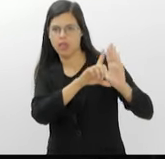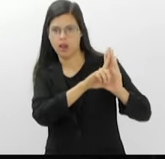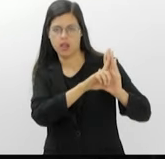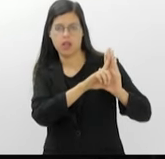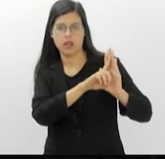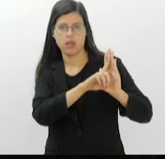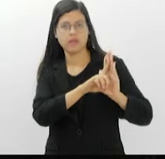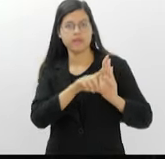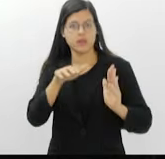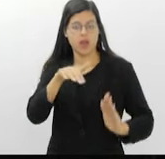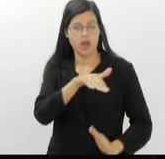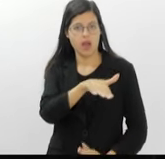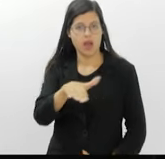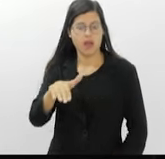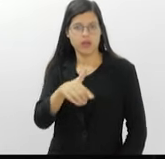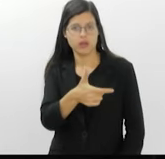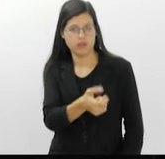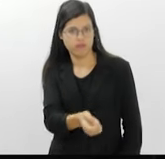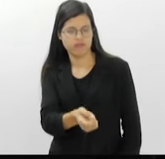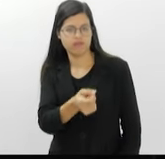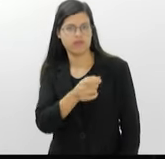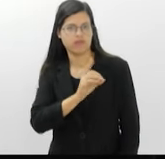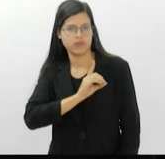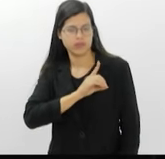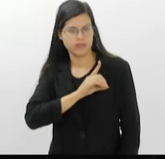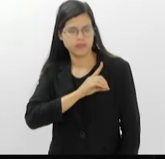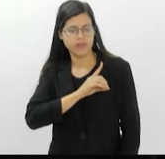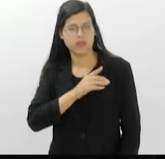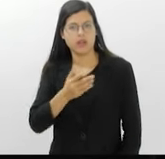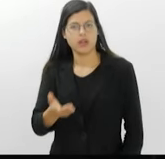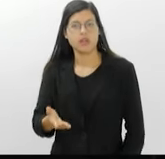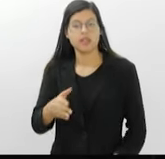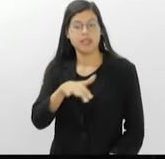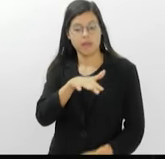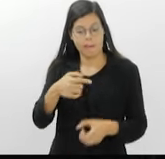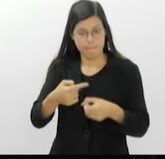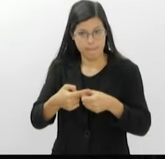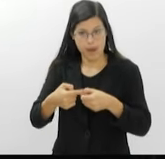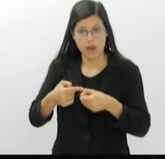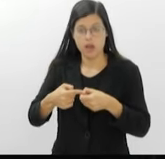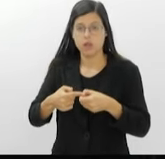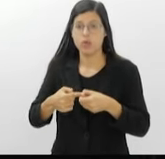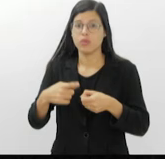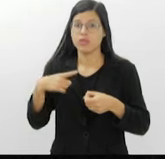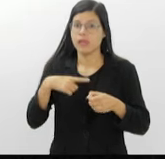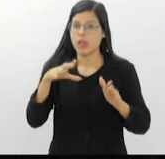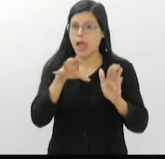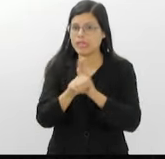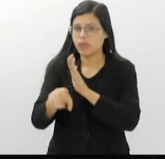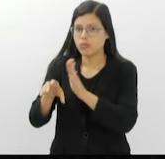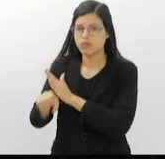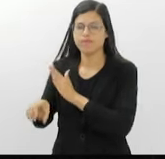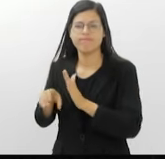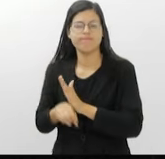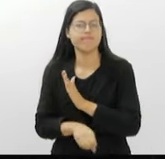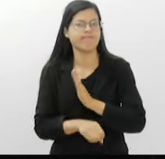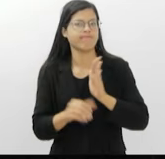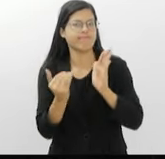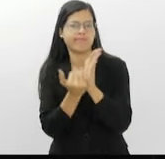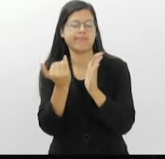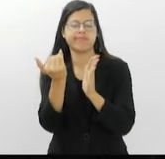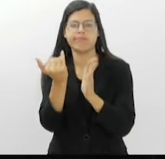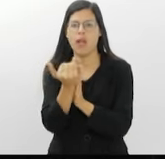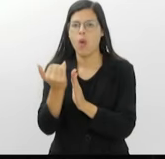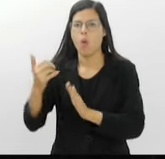Batalhão, principalmente a área de Auschwitz, nunca teve tanto assalto como está tendo agora. Eu tenho caminhado pelas